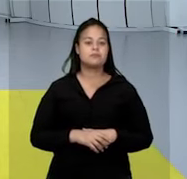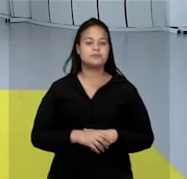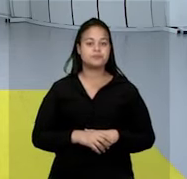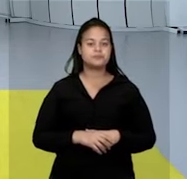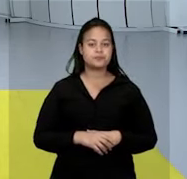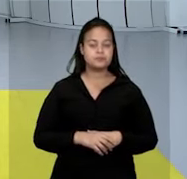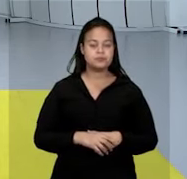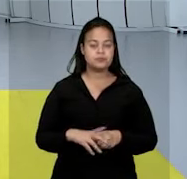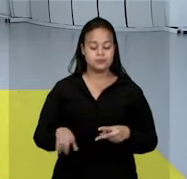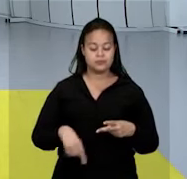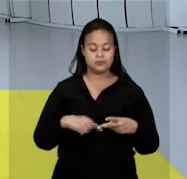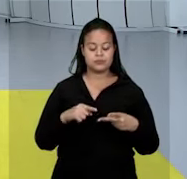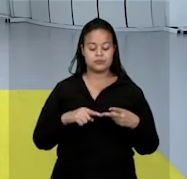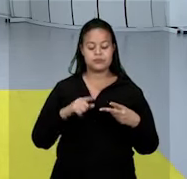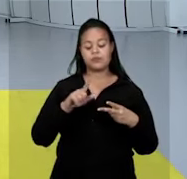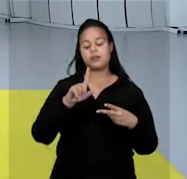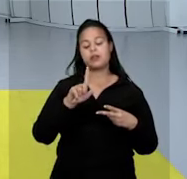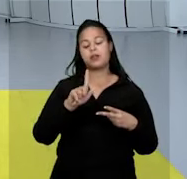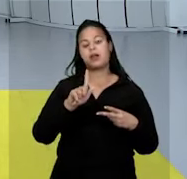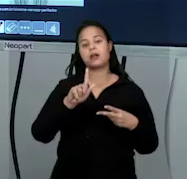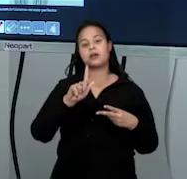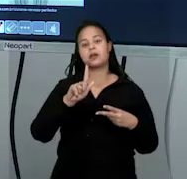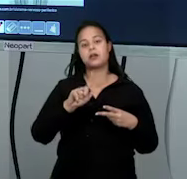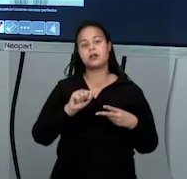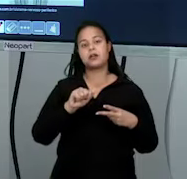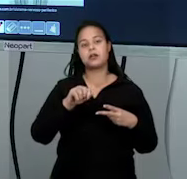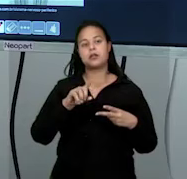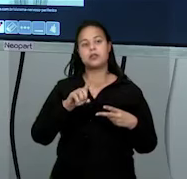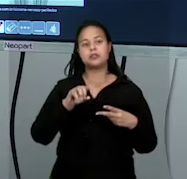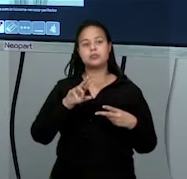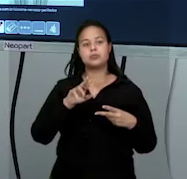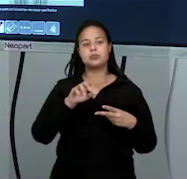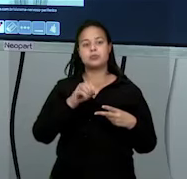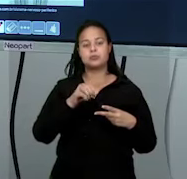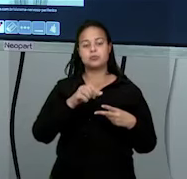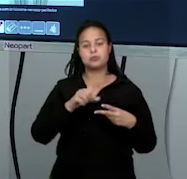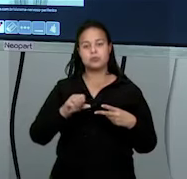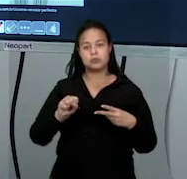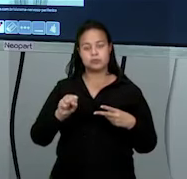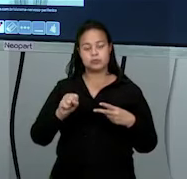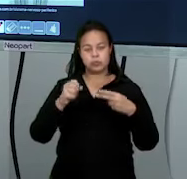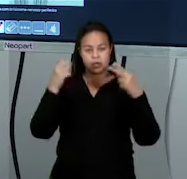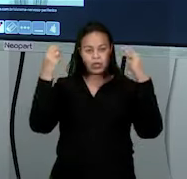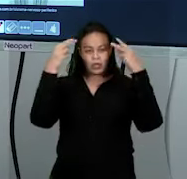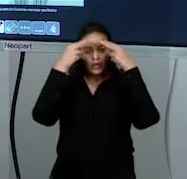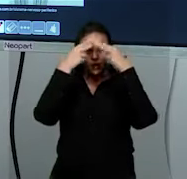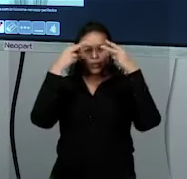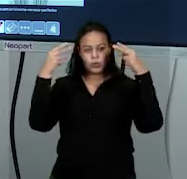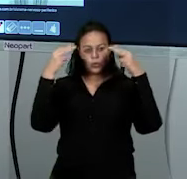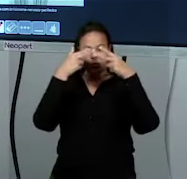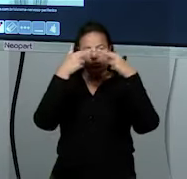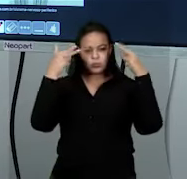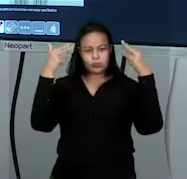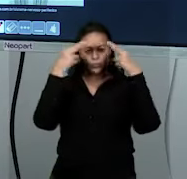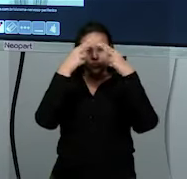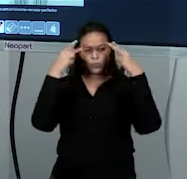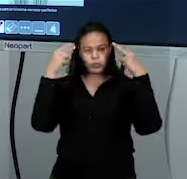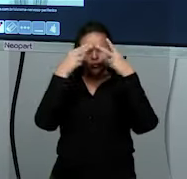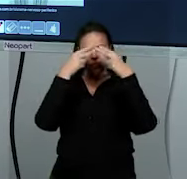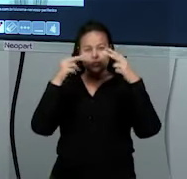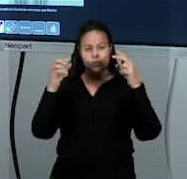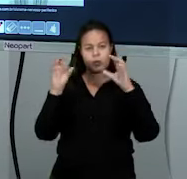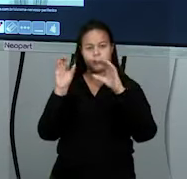Os gânglios, por sua vez, são acúmulos de neurônios que geralmente formam estruturas